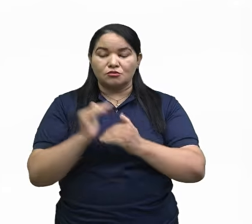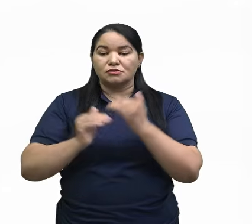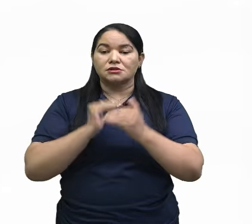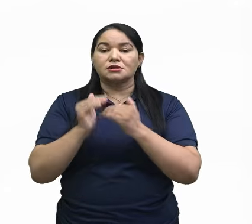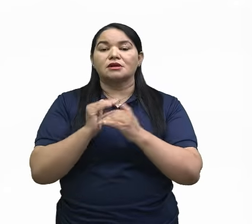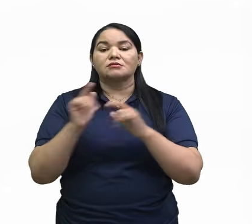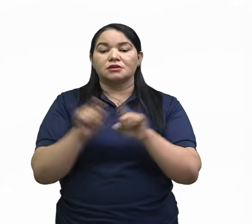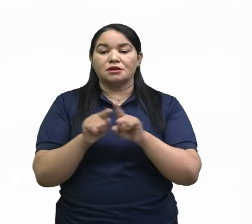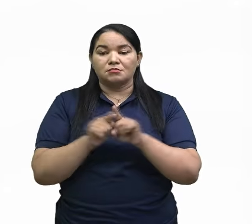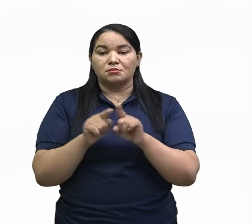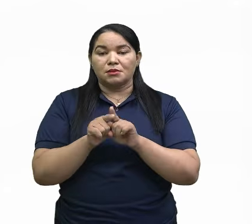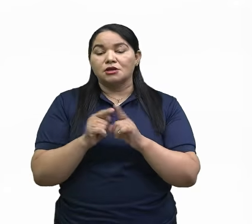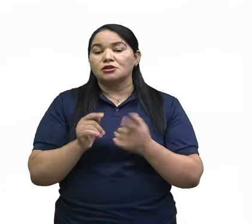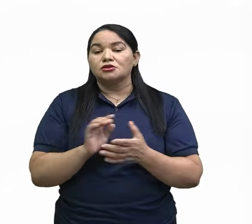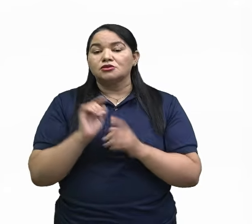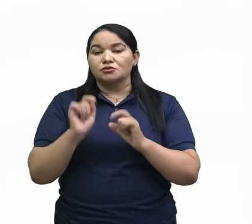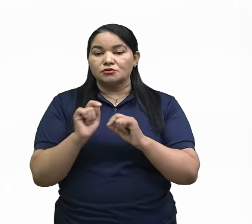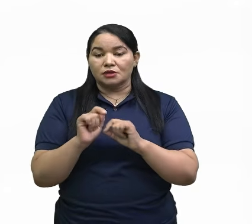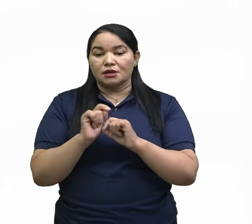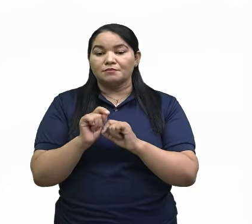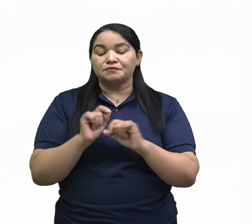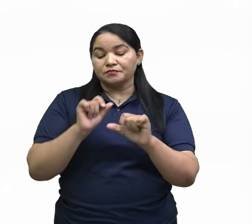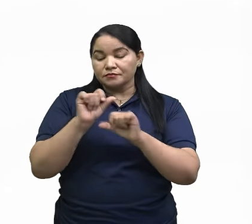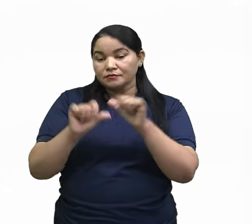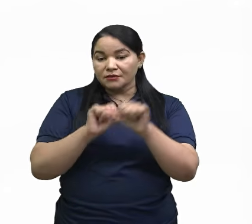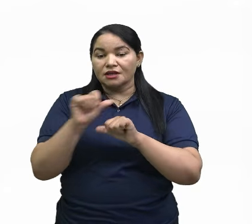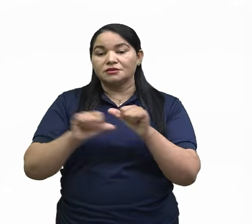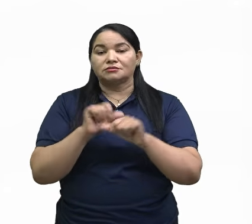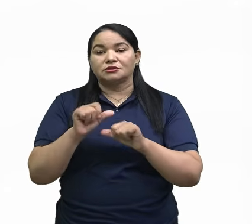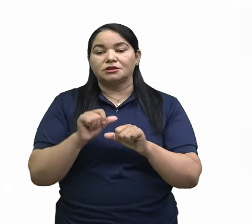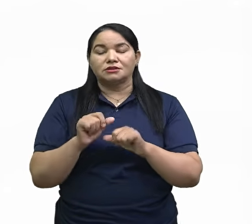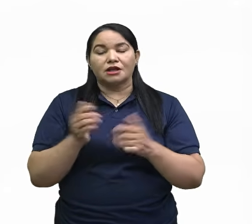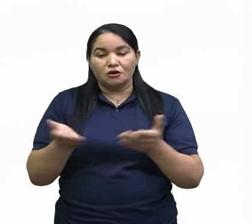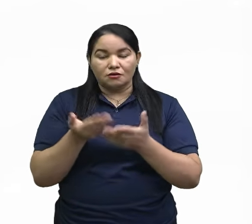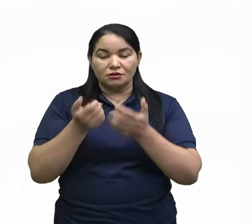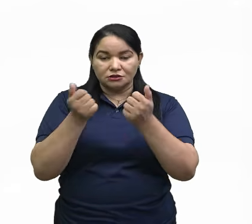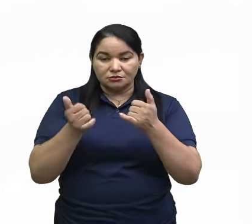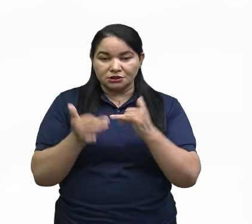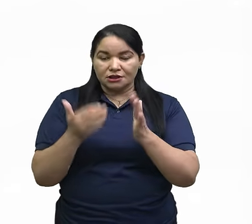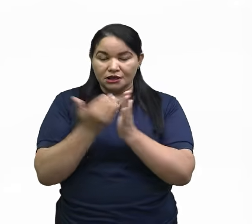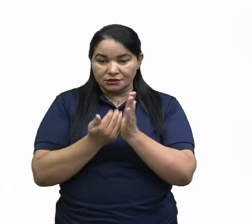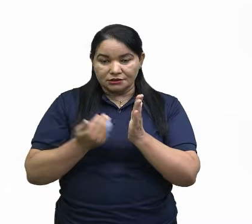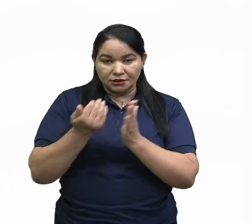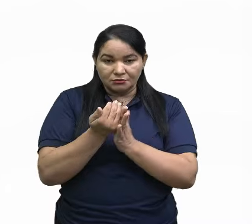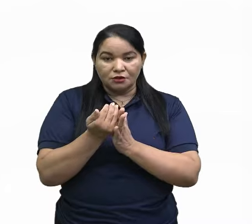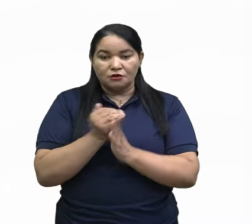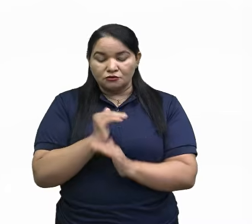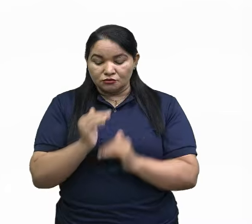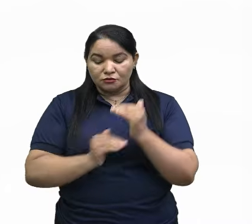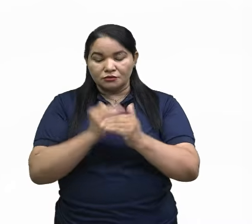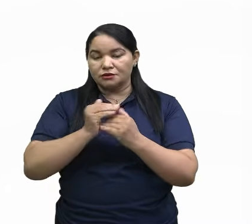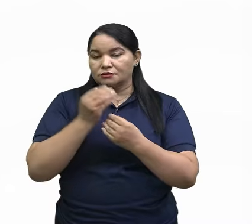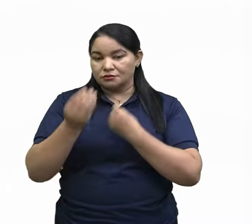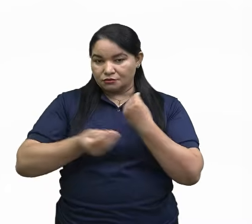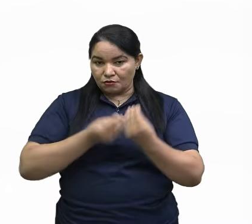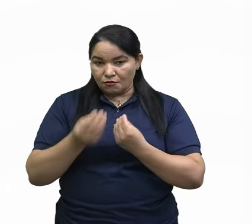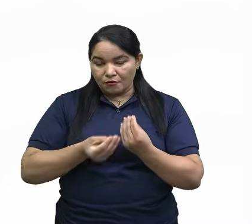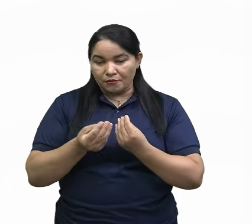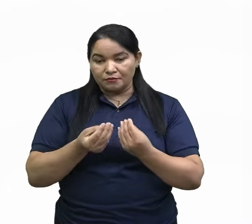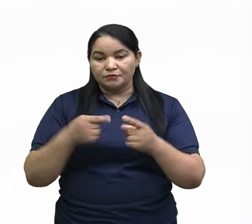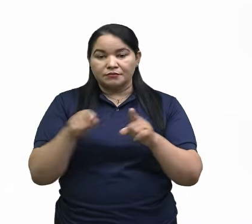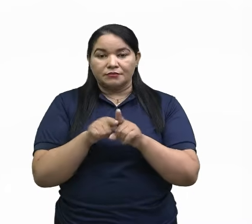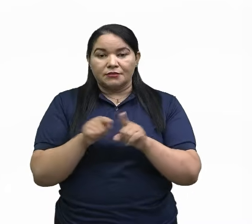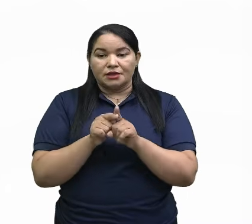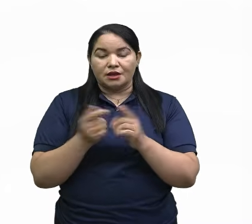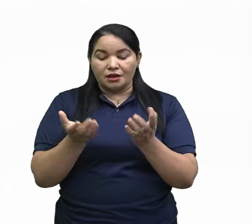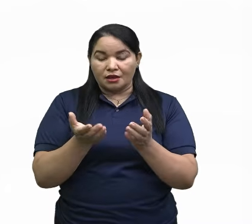de eletrólise. A gente vai trabalhar na aula de hoje a galvanização, né? Que é esse processo Para entender melhor como se dá.